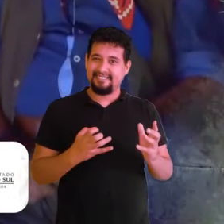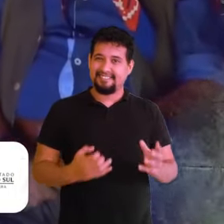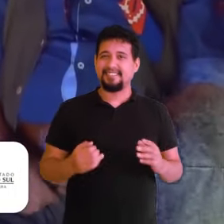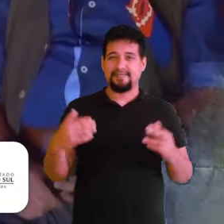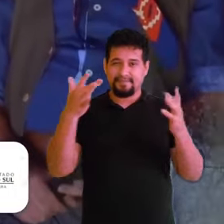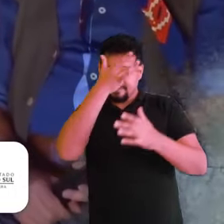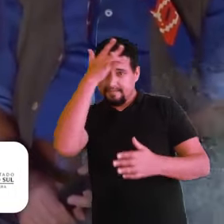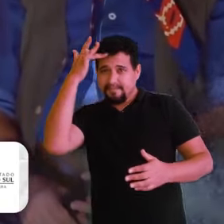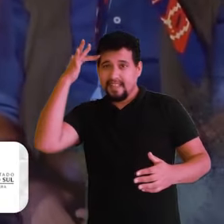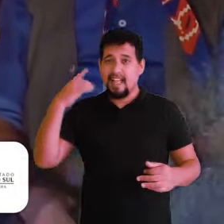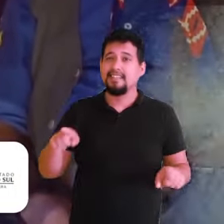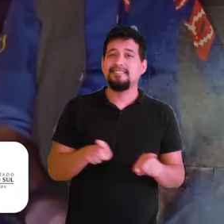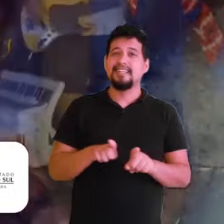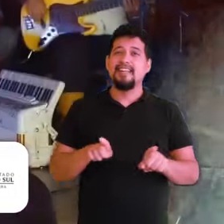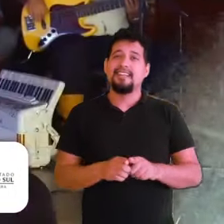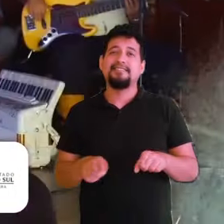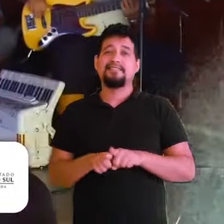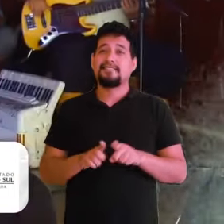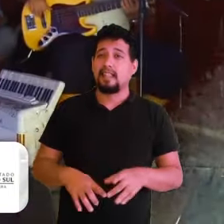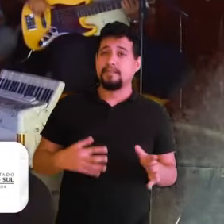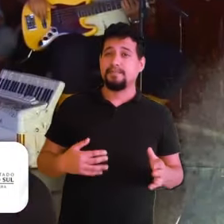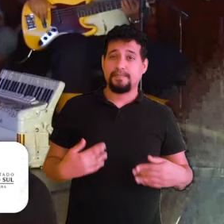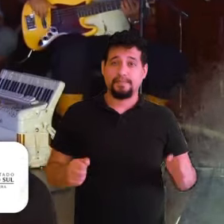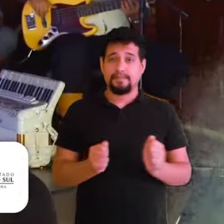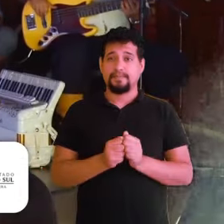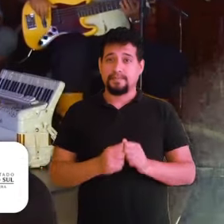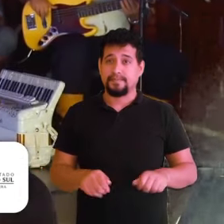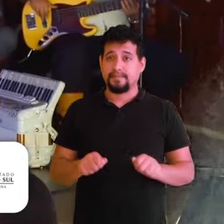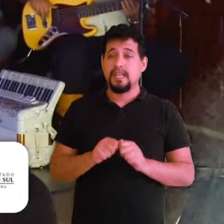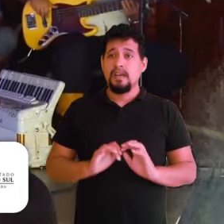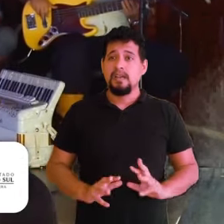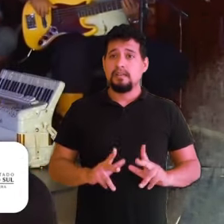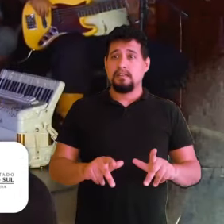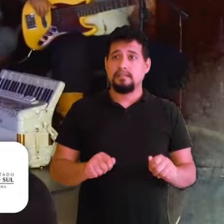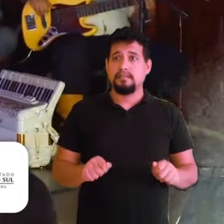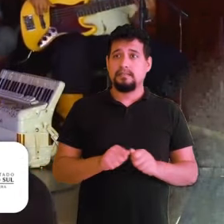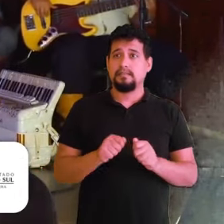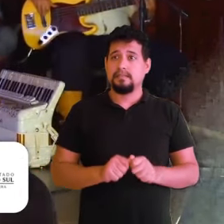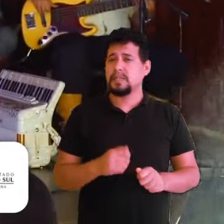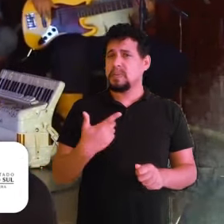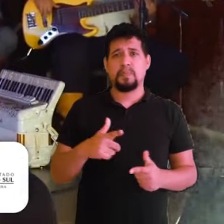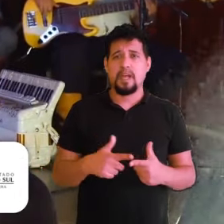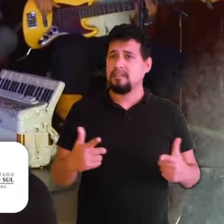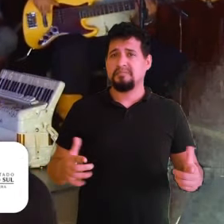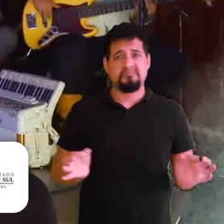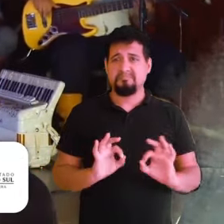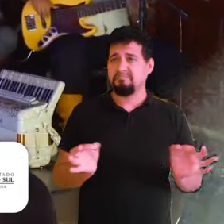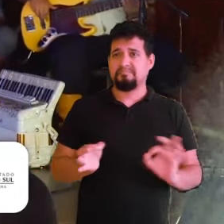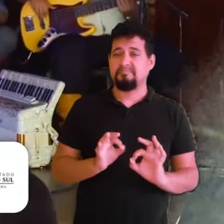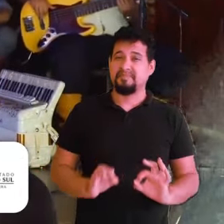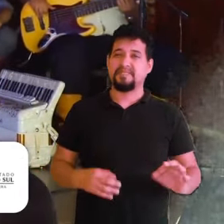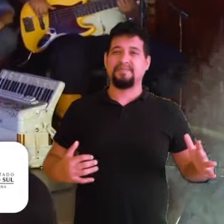E a gaita véia se embodoca no floreio, quase partela no meio, mas não para de esfolar. E a gaita véia se embodoca no floreio,